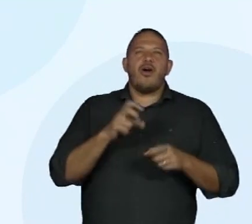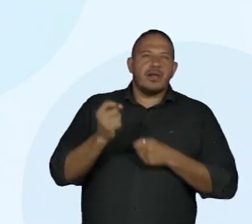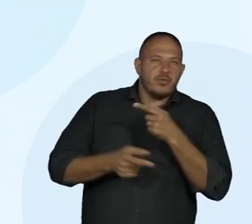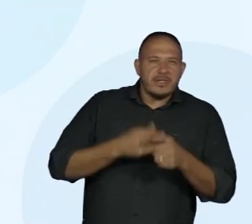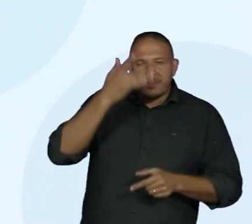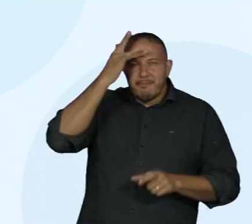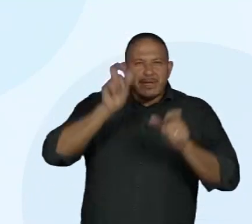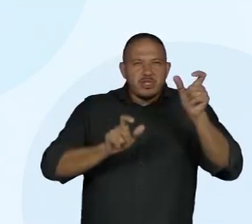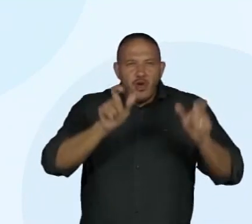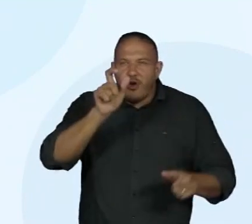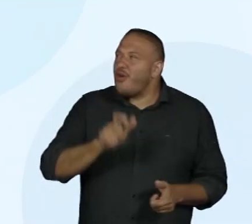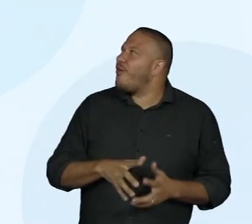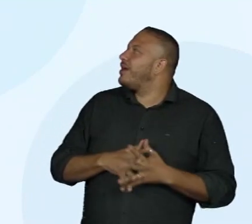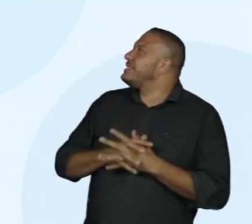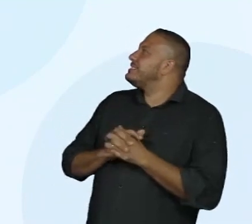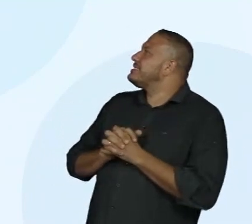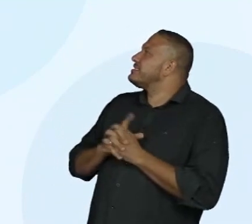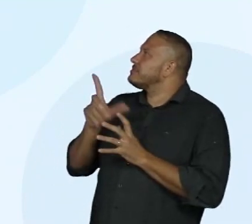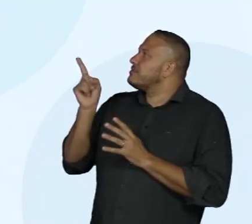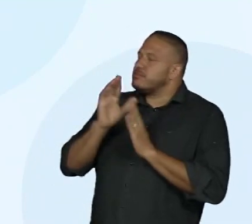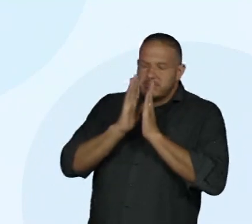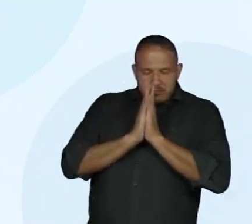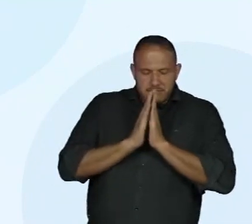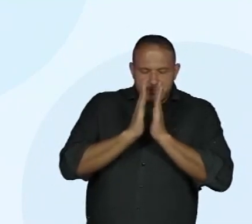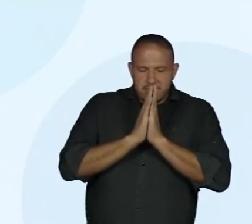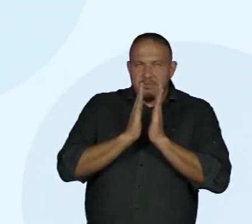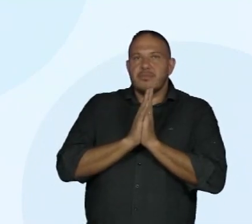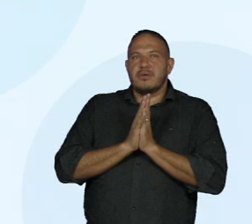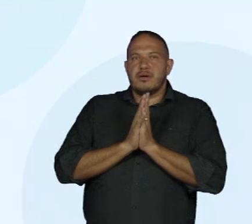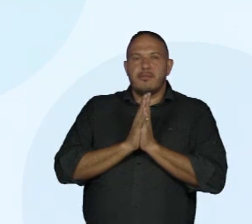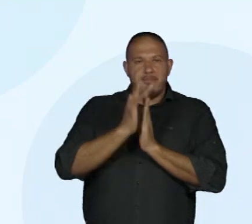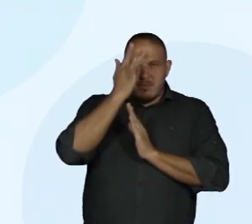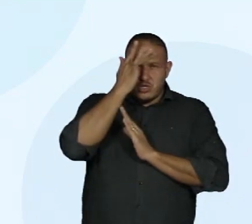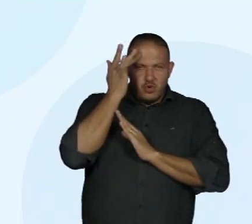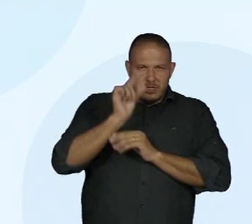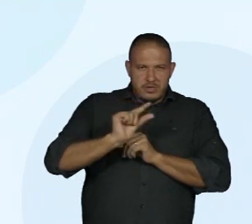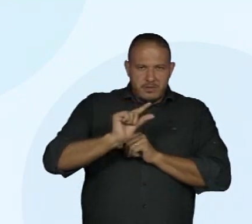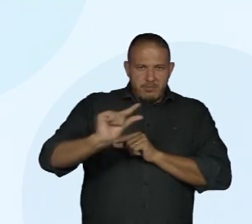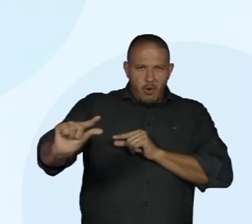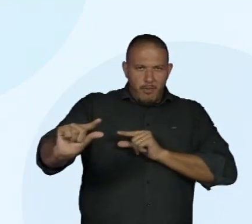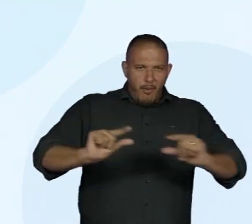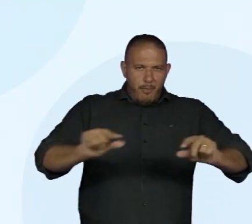pessoas, né, fazendo suas orações, uma bem distante da outra, dá para ver?